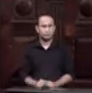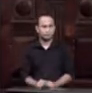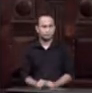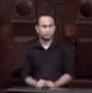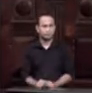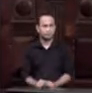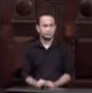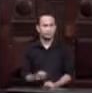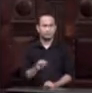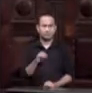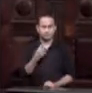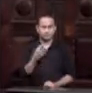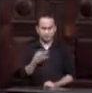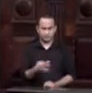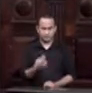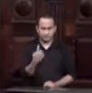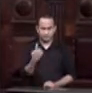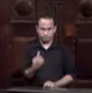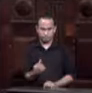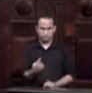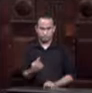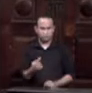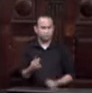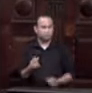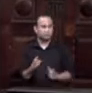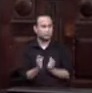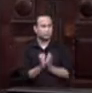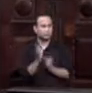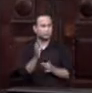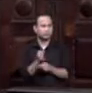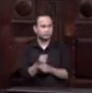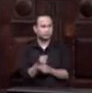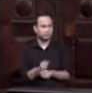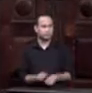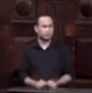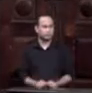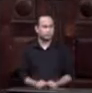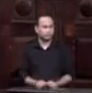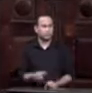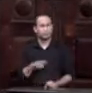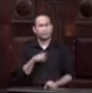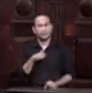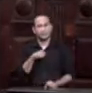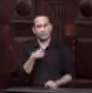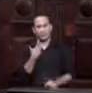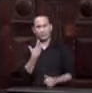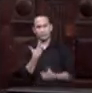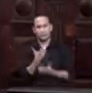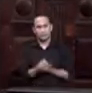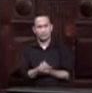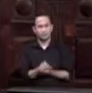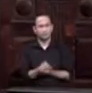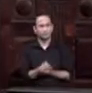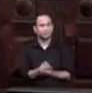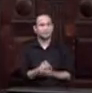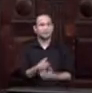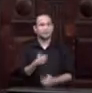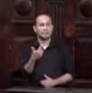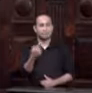CCDA 1 do Tribunal de Contas tem uma remuneração de R$